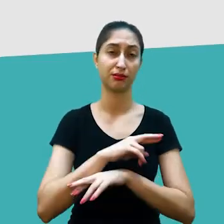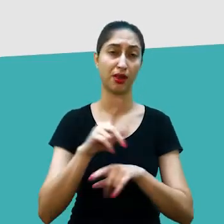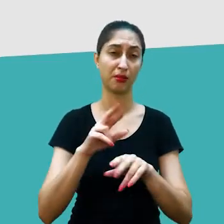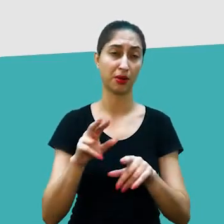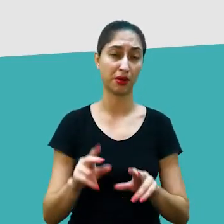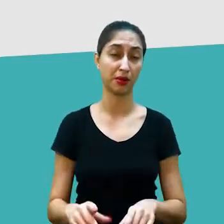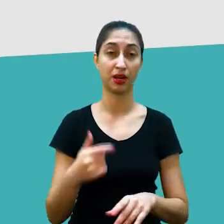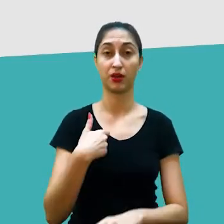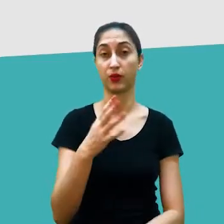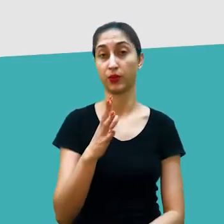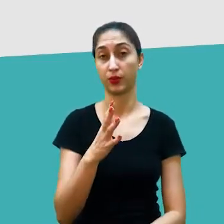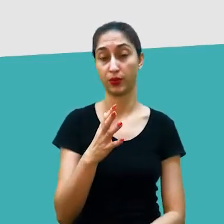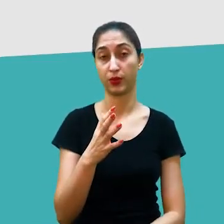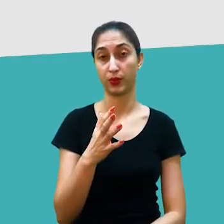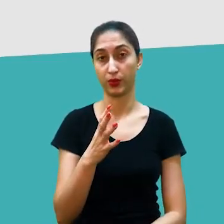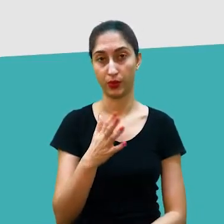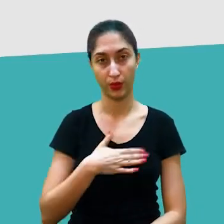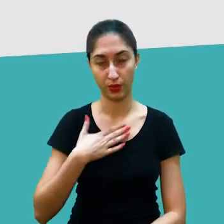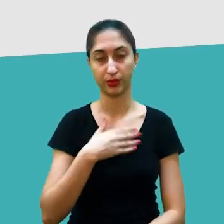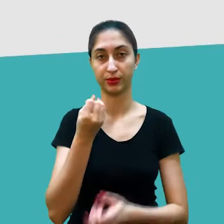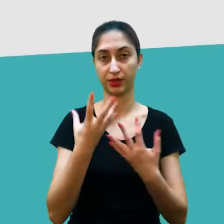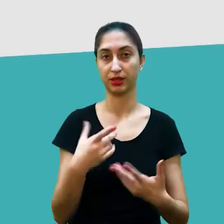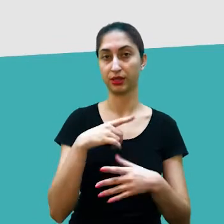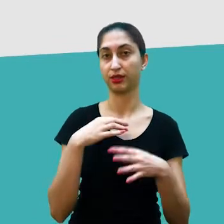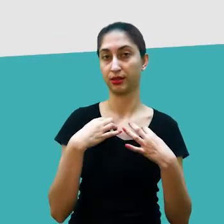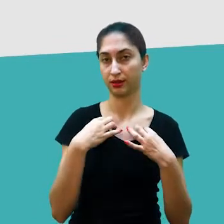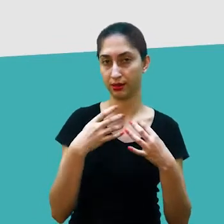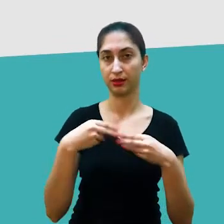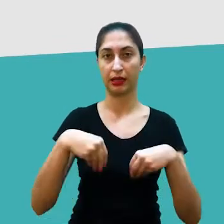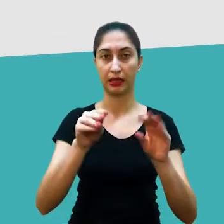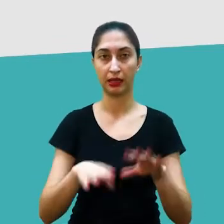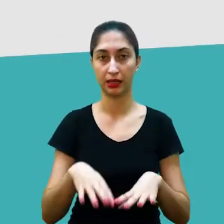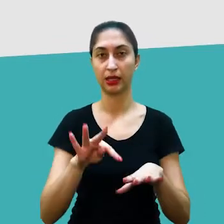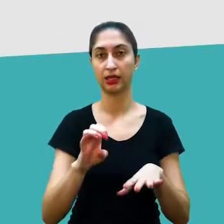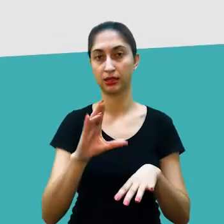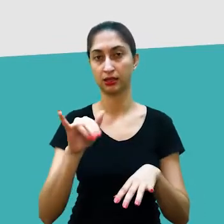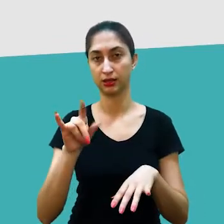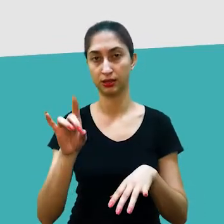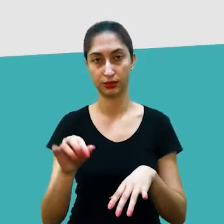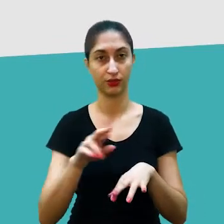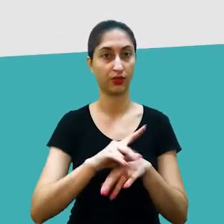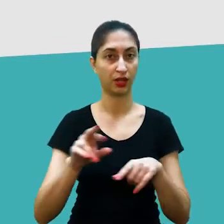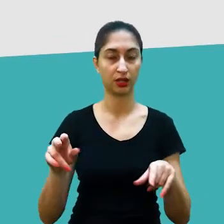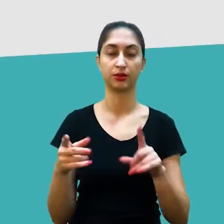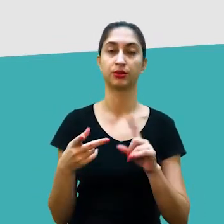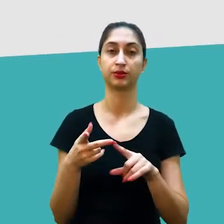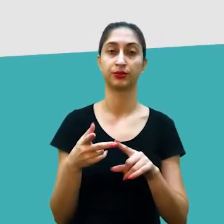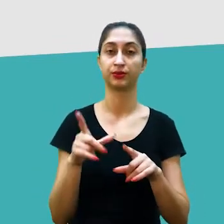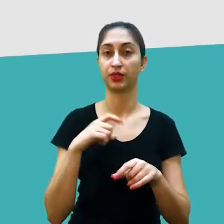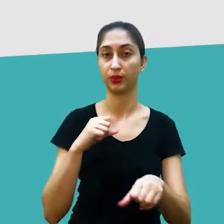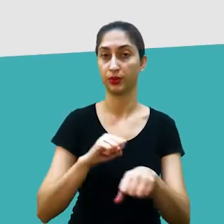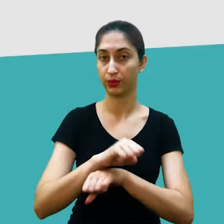de listar, né, que a gente trabalha com tecidos, e aí são vários tipos de tecidos, a gente tem a indústria